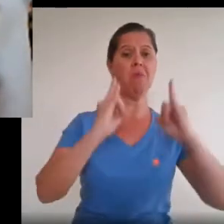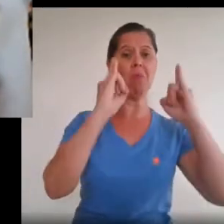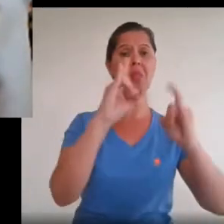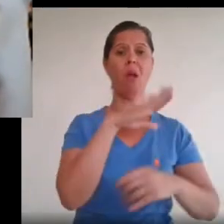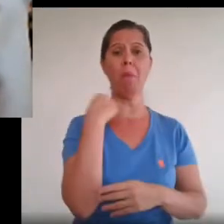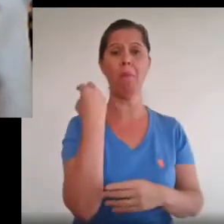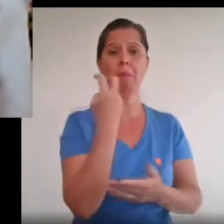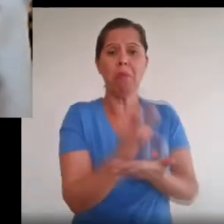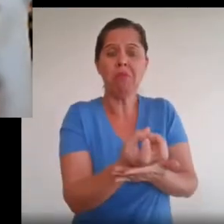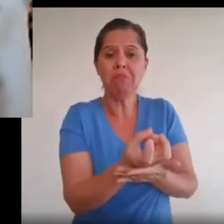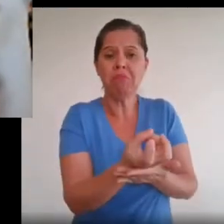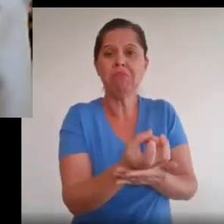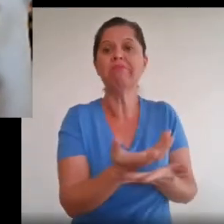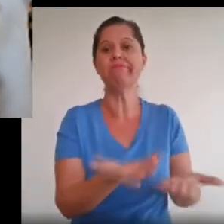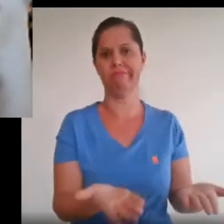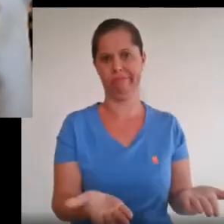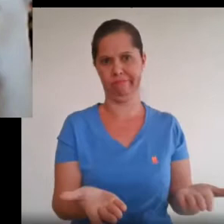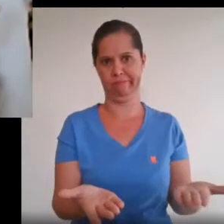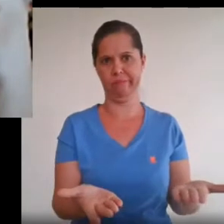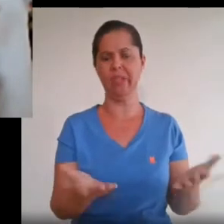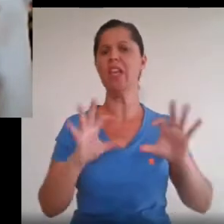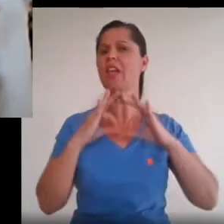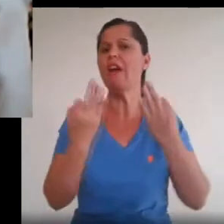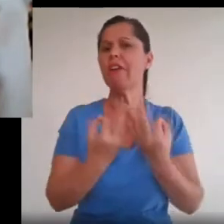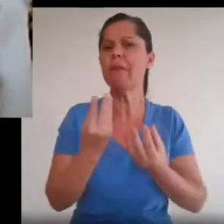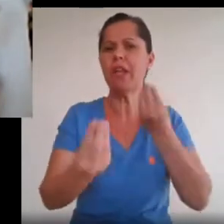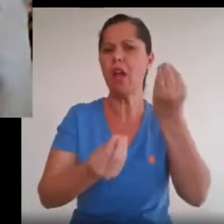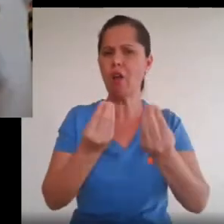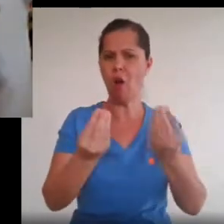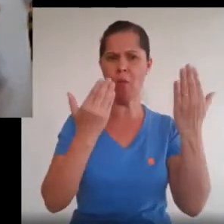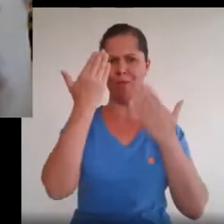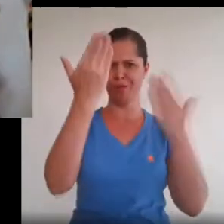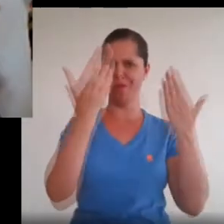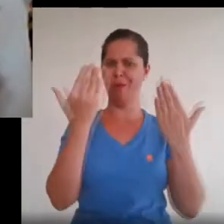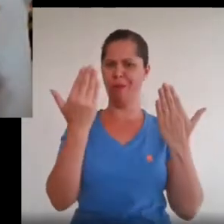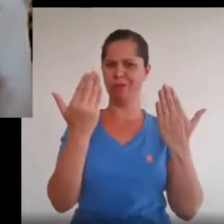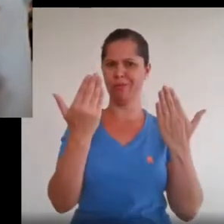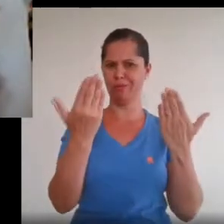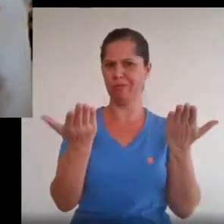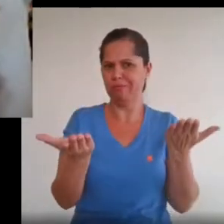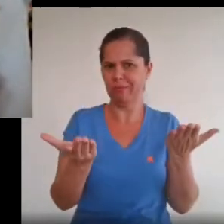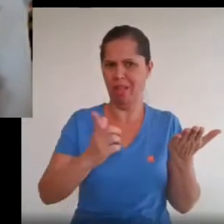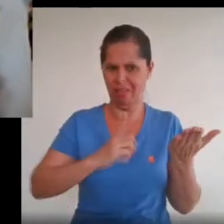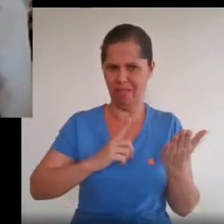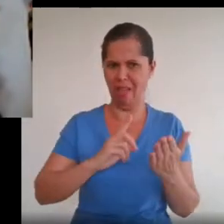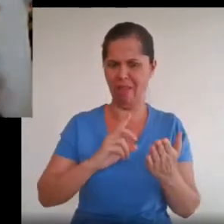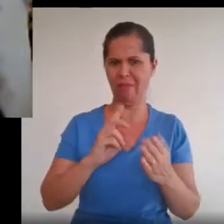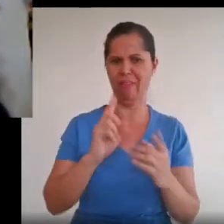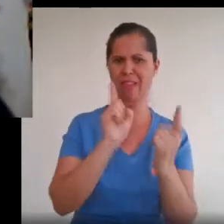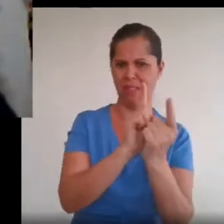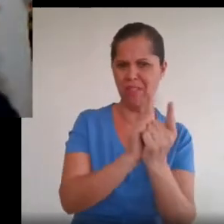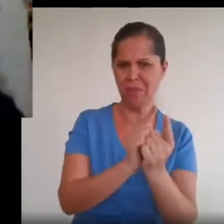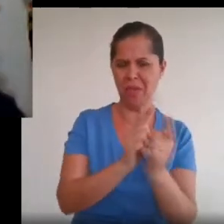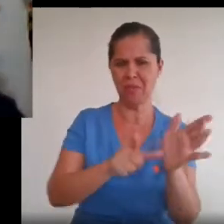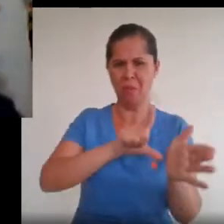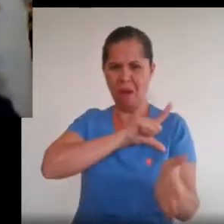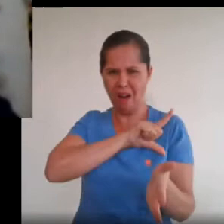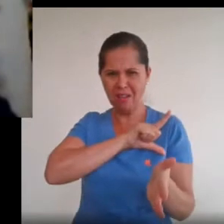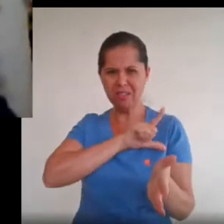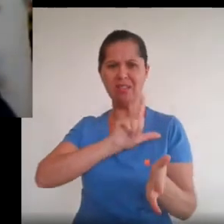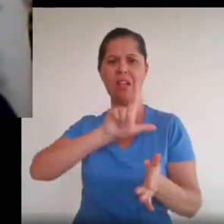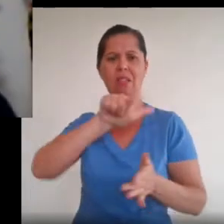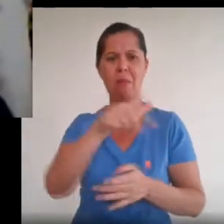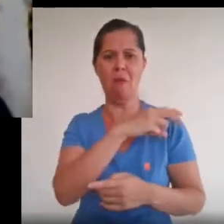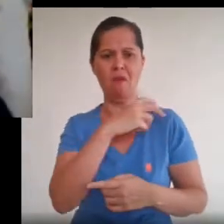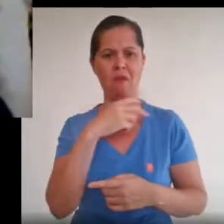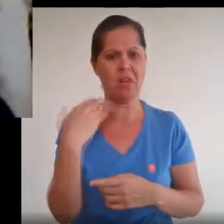que foram desencadeadas nessa família antes, durante e depois, e aí? E aí que depois também a gente não